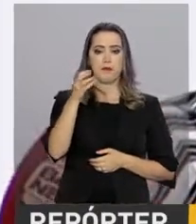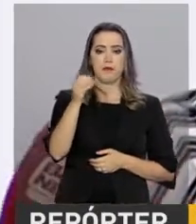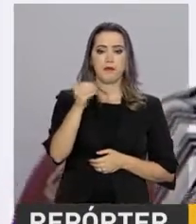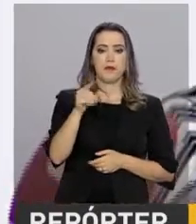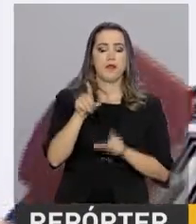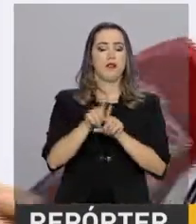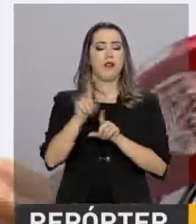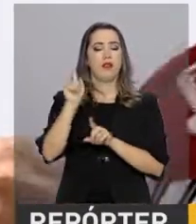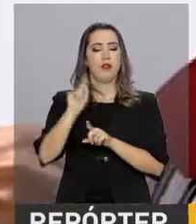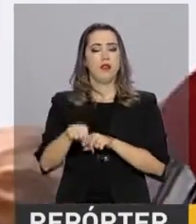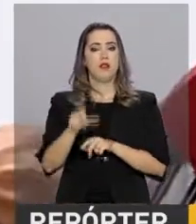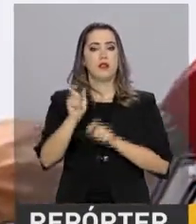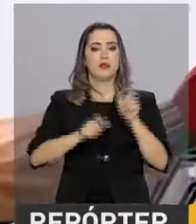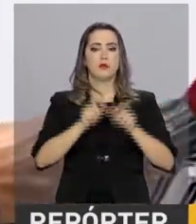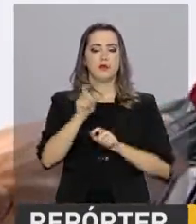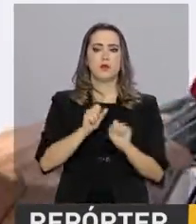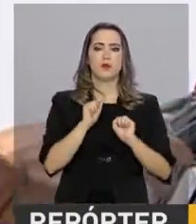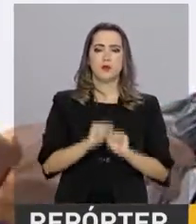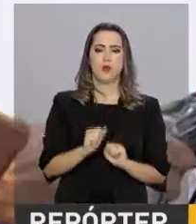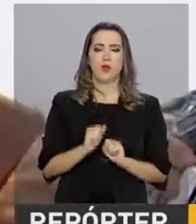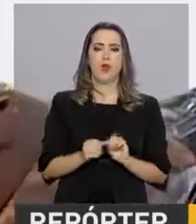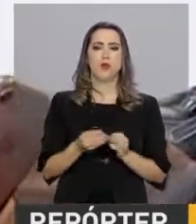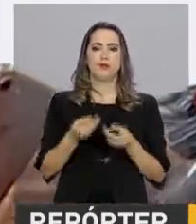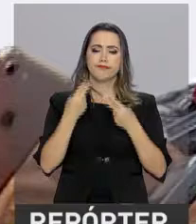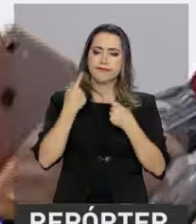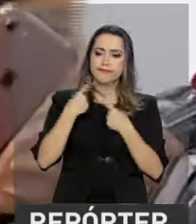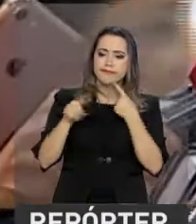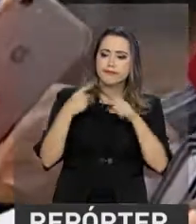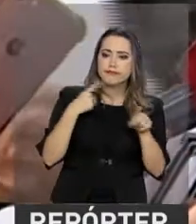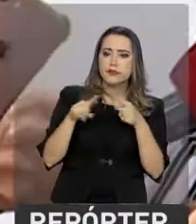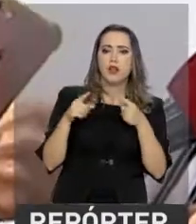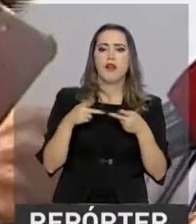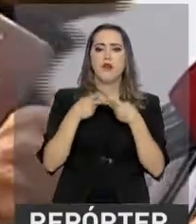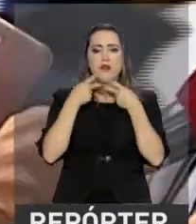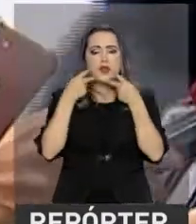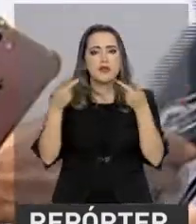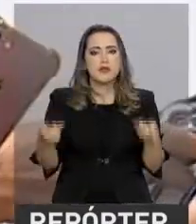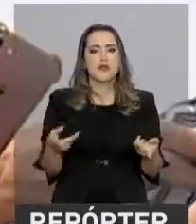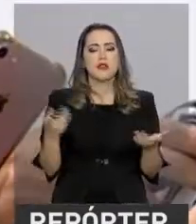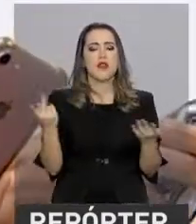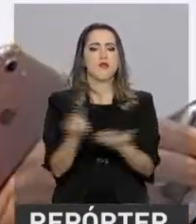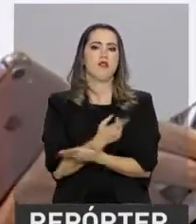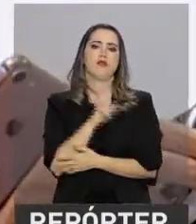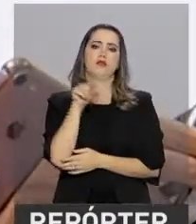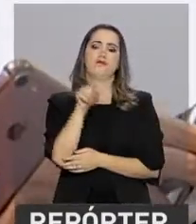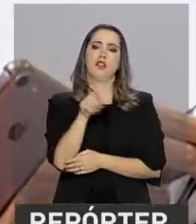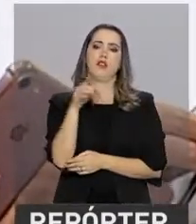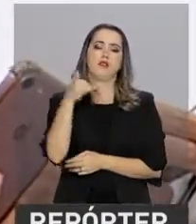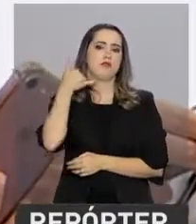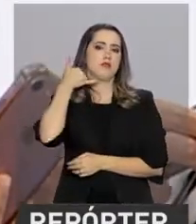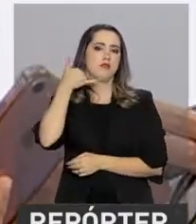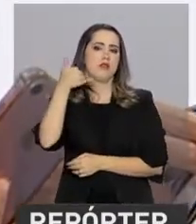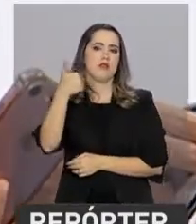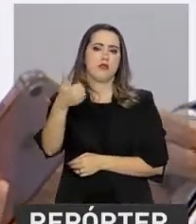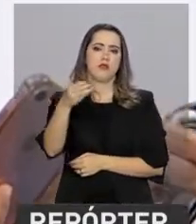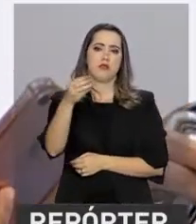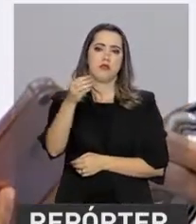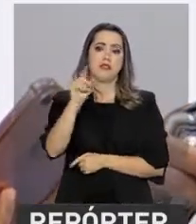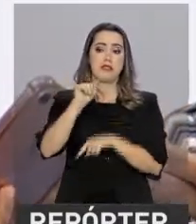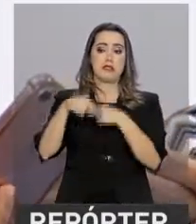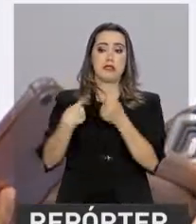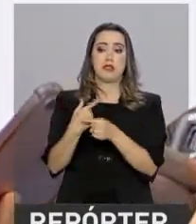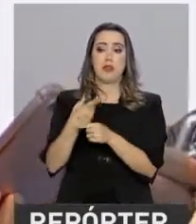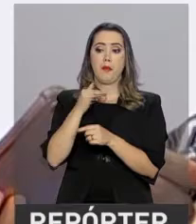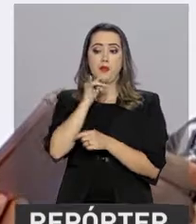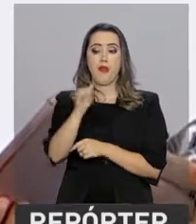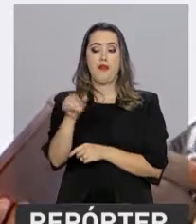tem, as pessoas podem encaminhar denúncias, formular denúncias. Esse canal depois faz a conversa com